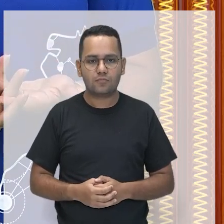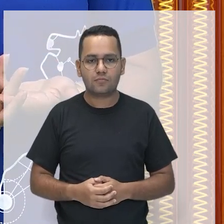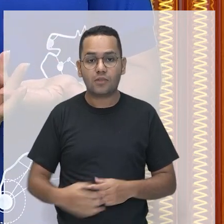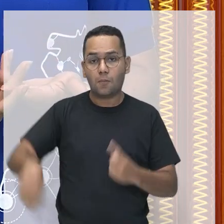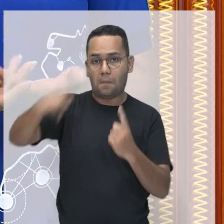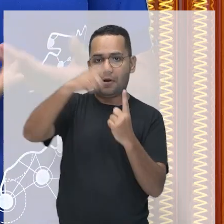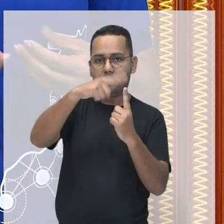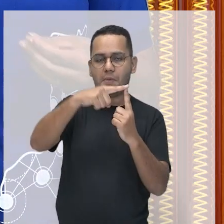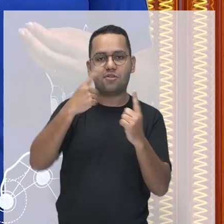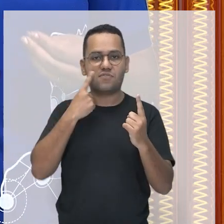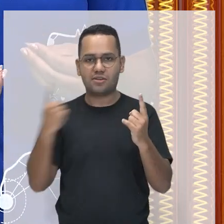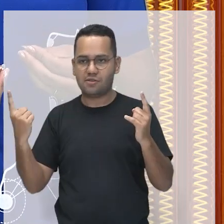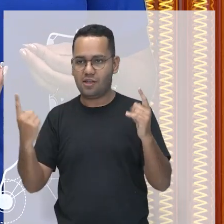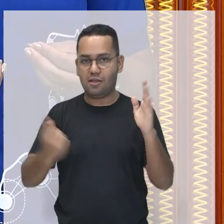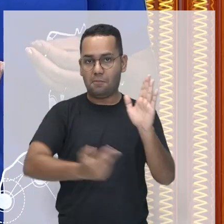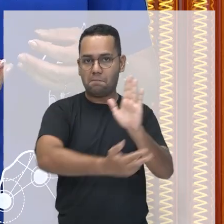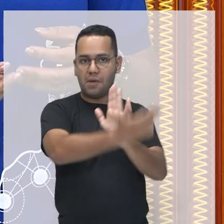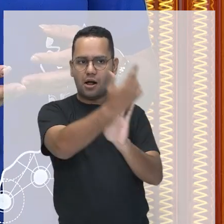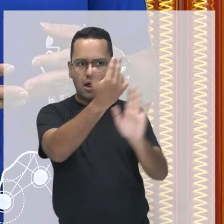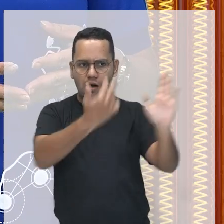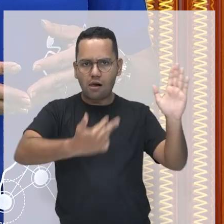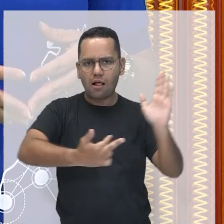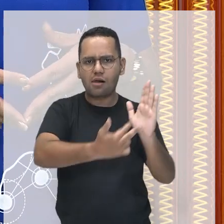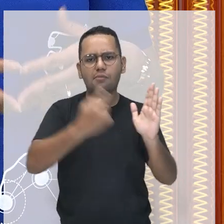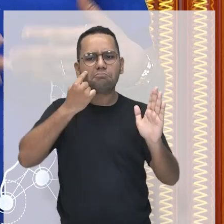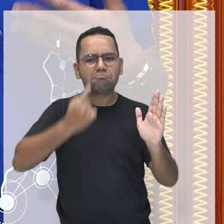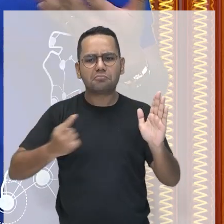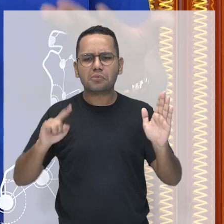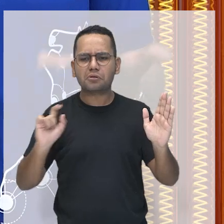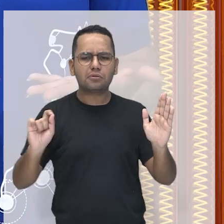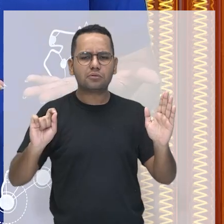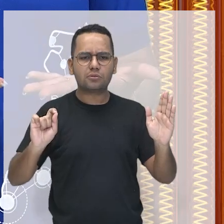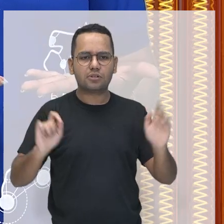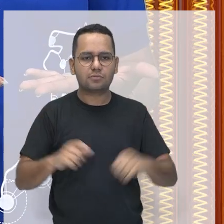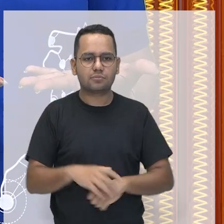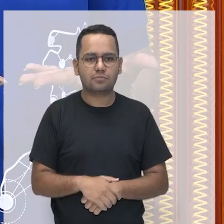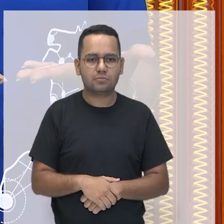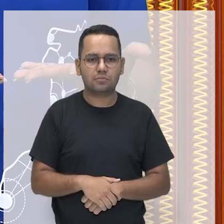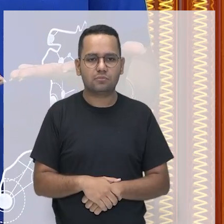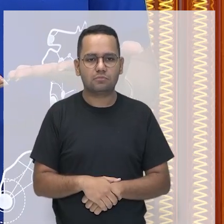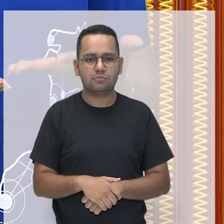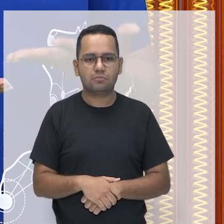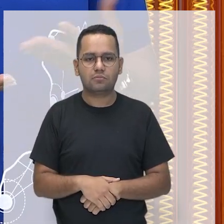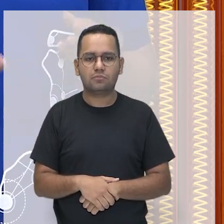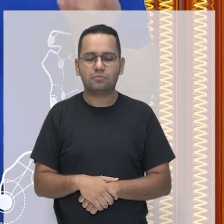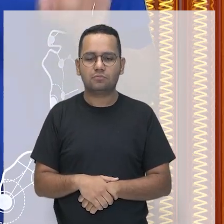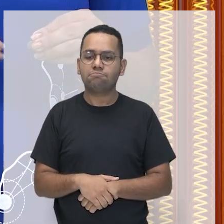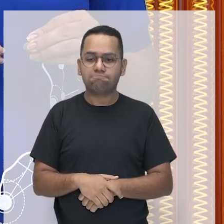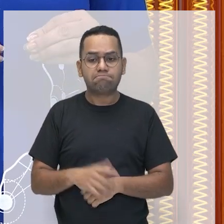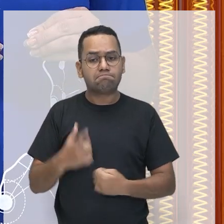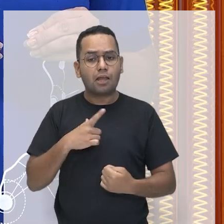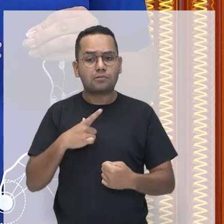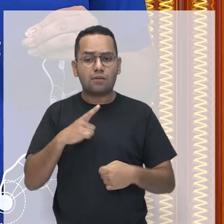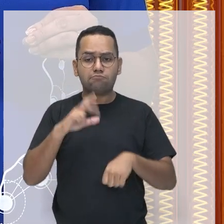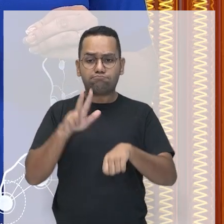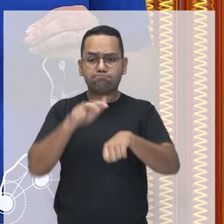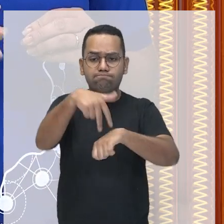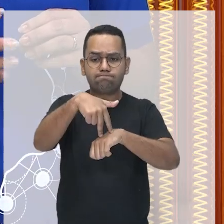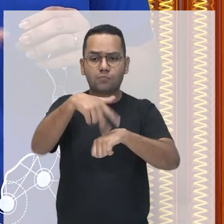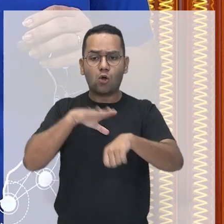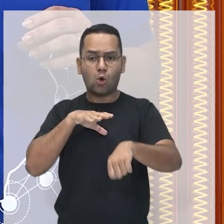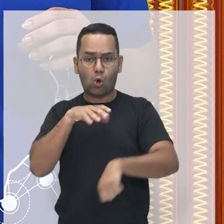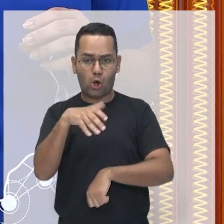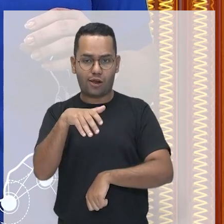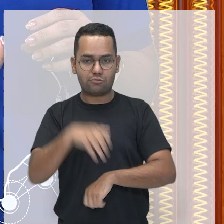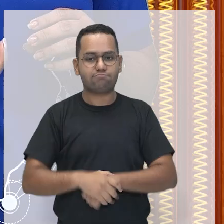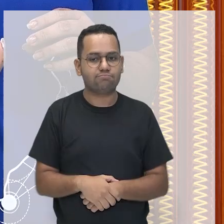do Tiradentes, em que ele vai demonstrar a figura de um herói nacional. Mas o Tiradentes ele está envolvido,